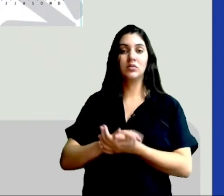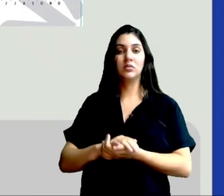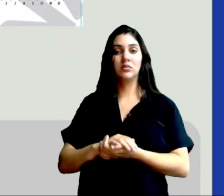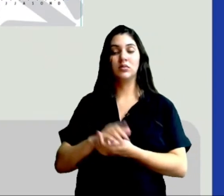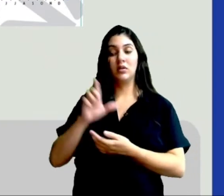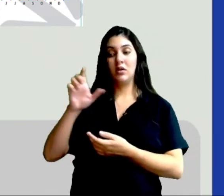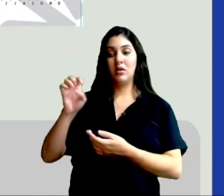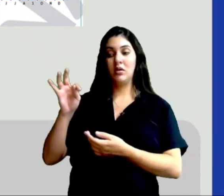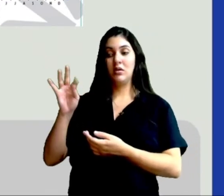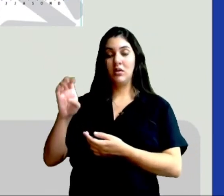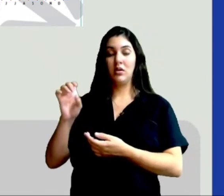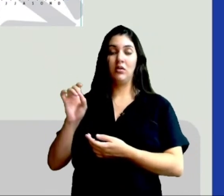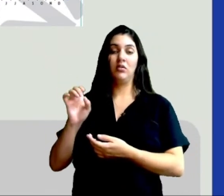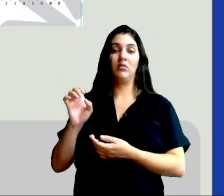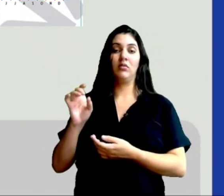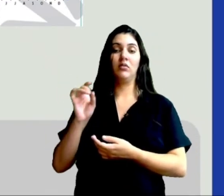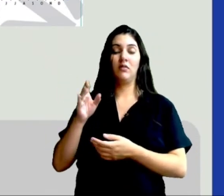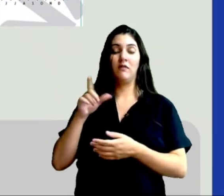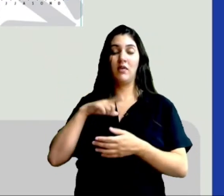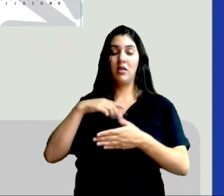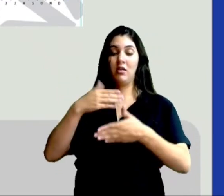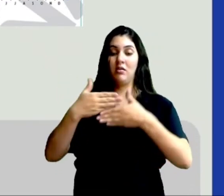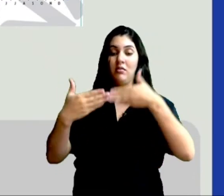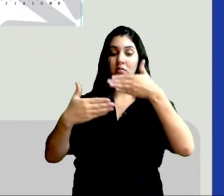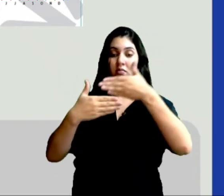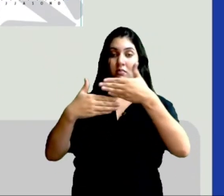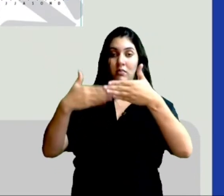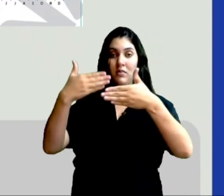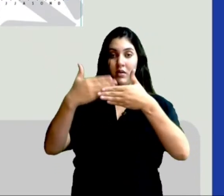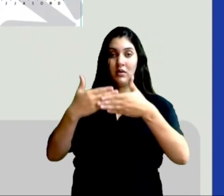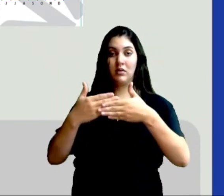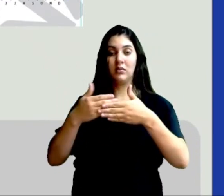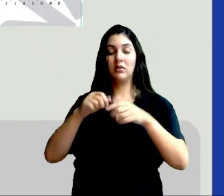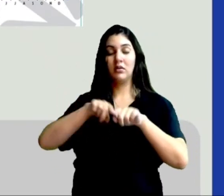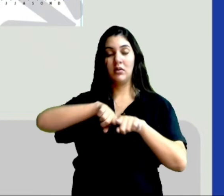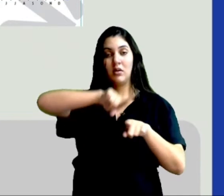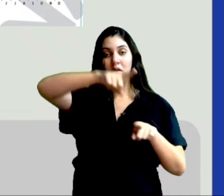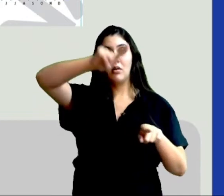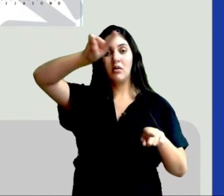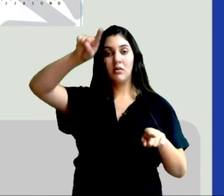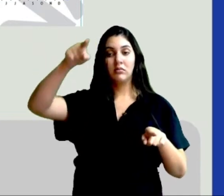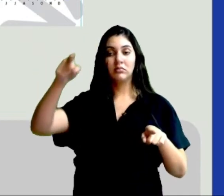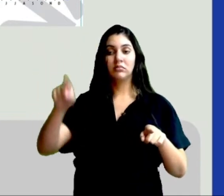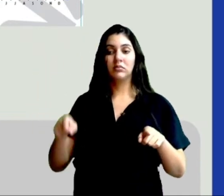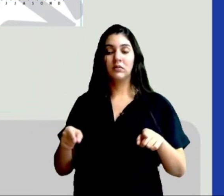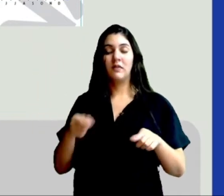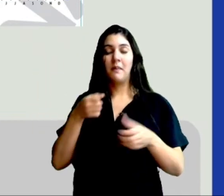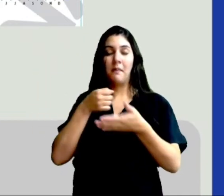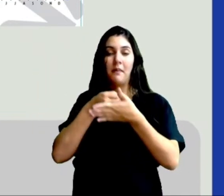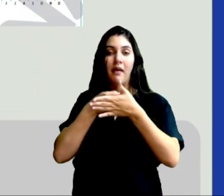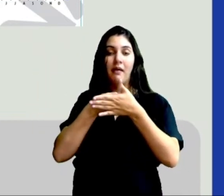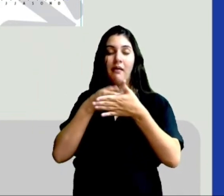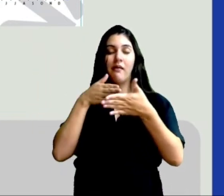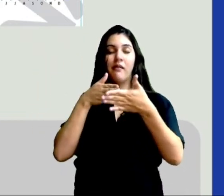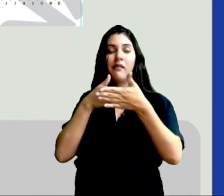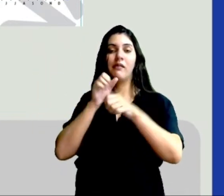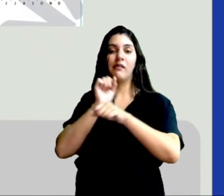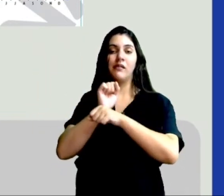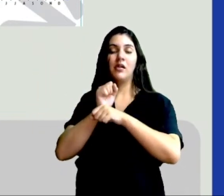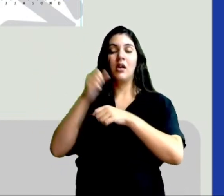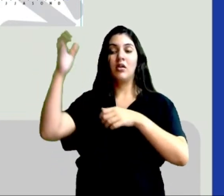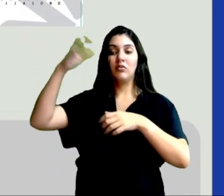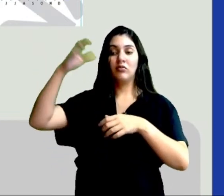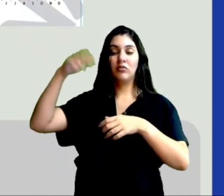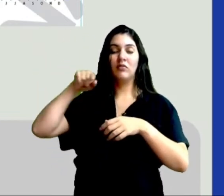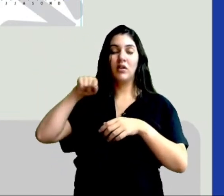A leste nós vamos ter um paredão da cordilheira, que vai reter as chuvas e vai fazer que essa região tenha